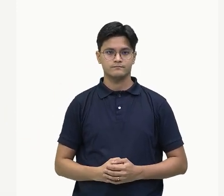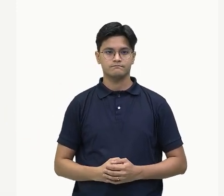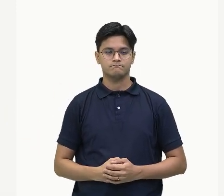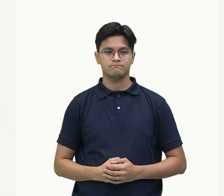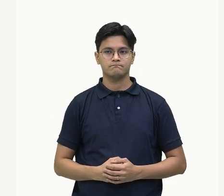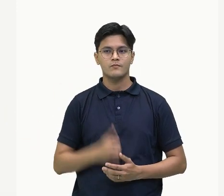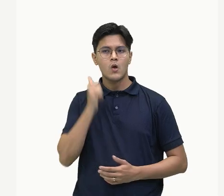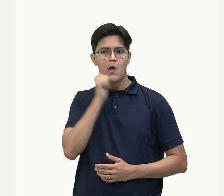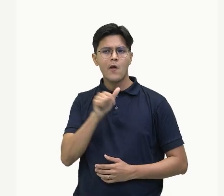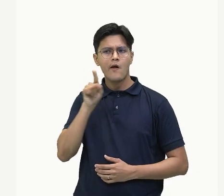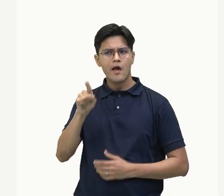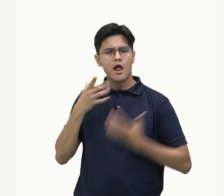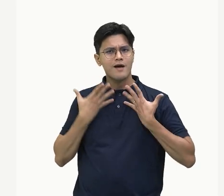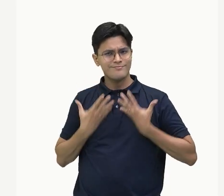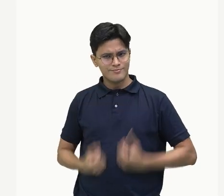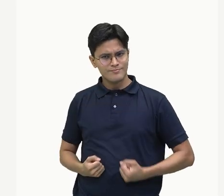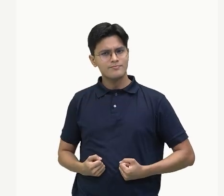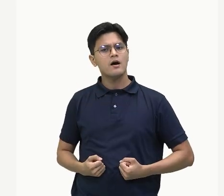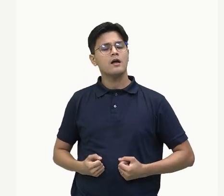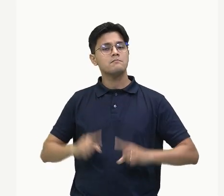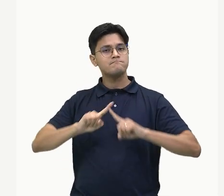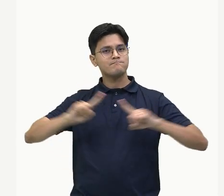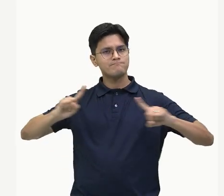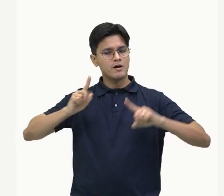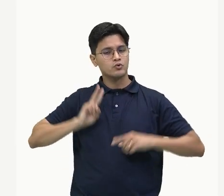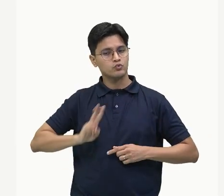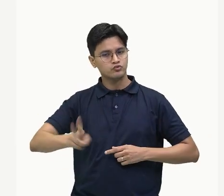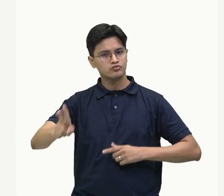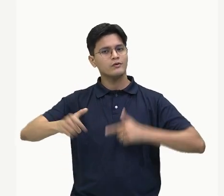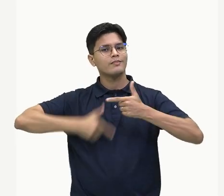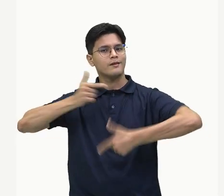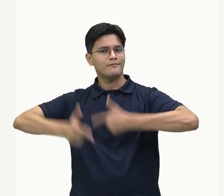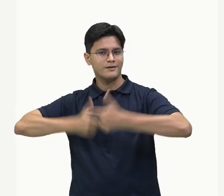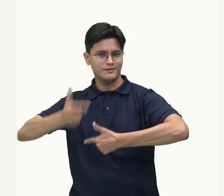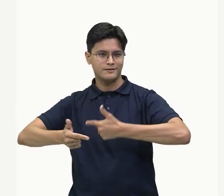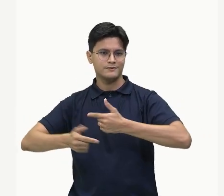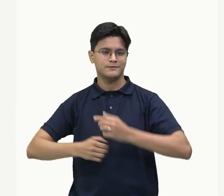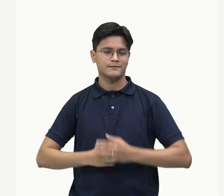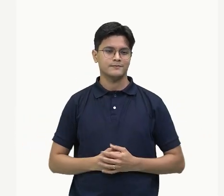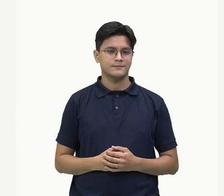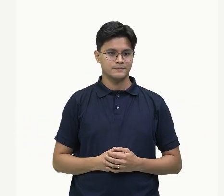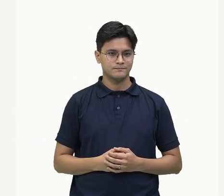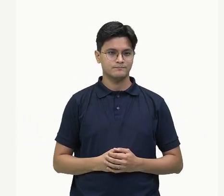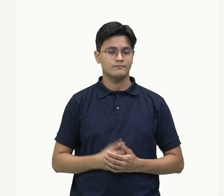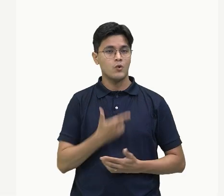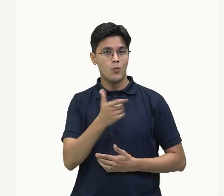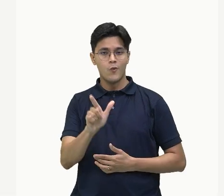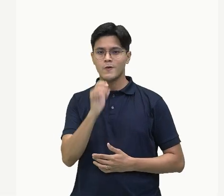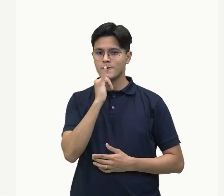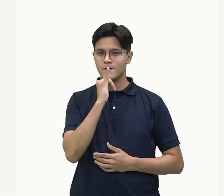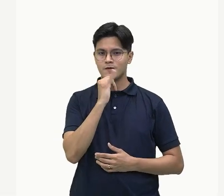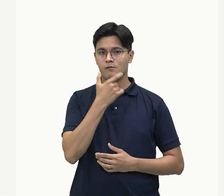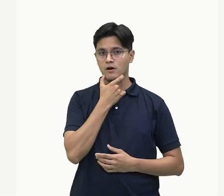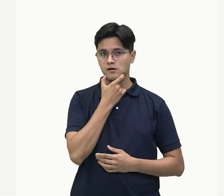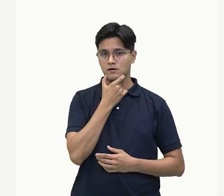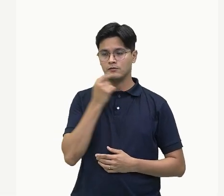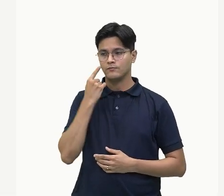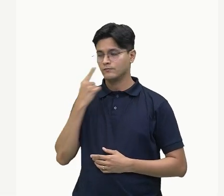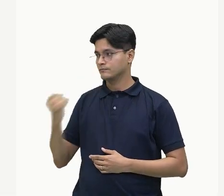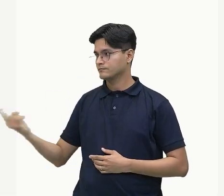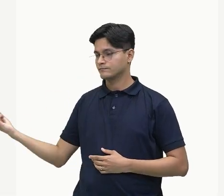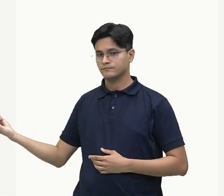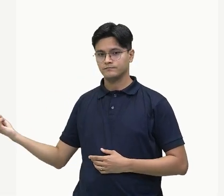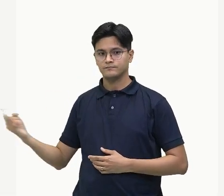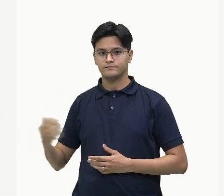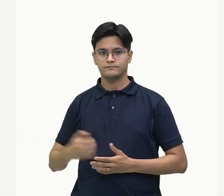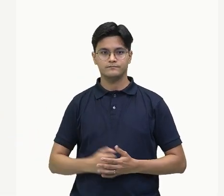cansada, porém ela está trabalhando. Outro exemplo. Although it's cold, we went outside. Então,